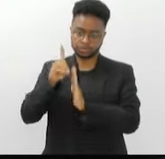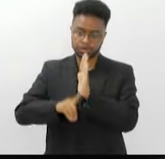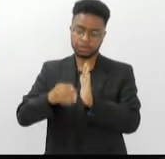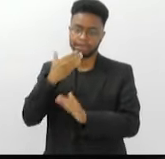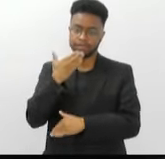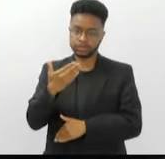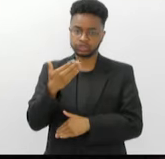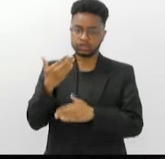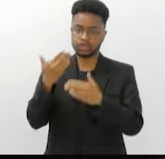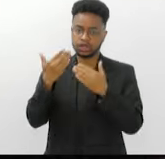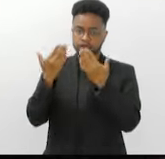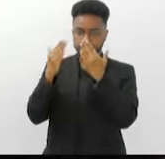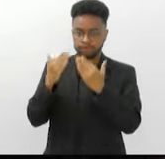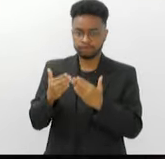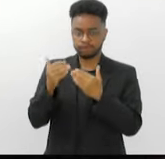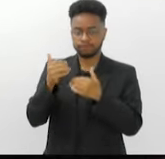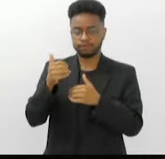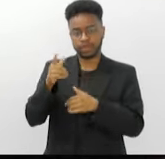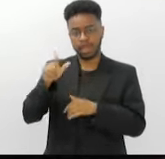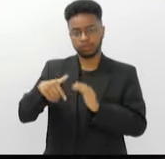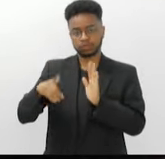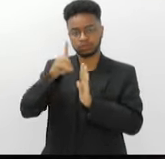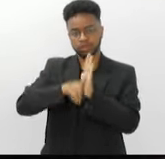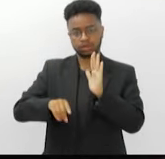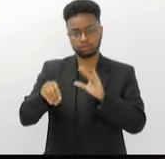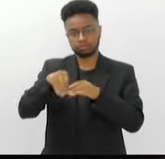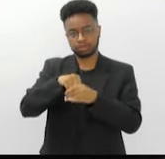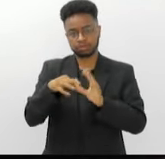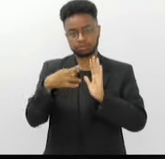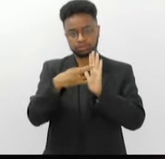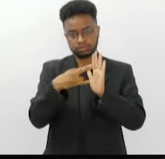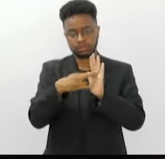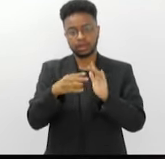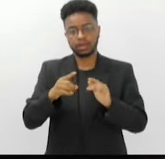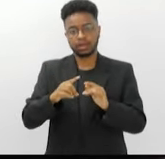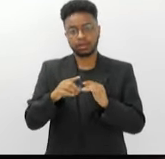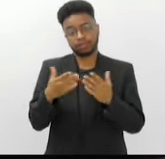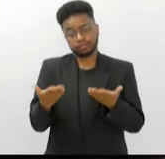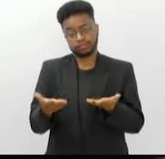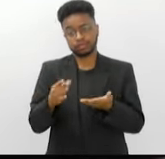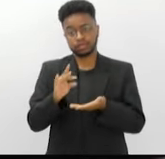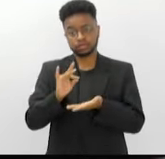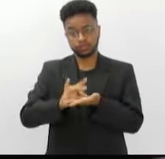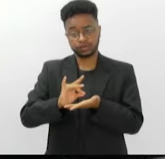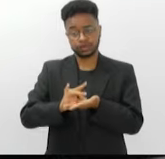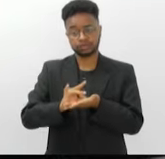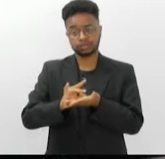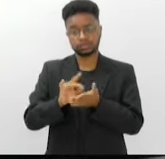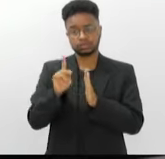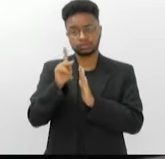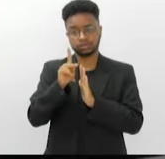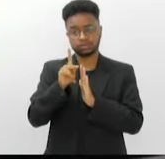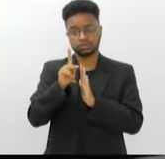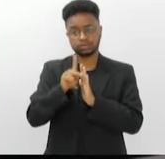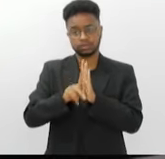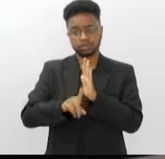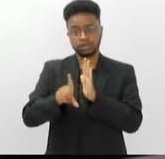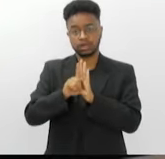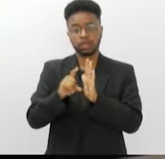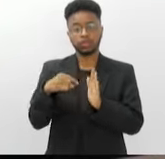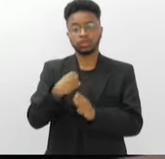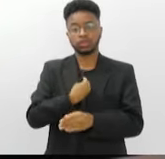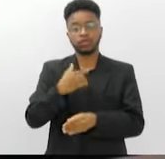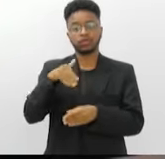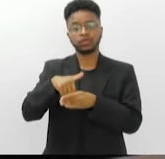pedir verificação, direito regimental. Na verdade, esse projeto, o que a gente está votando, não é o